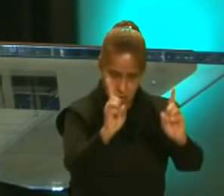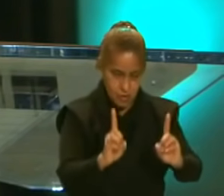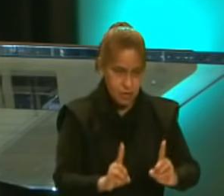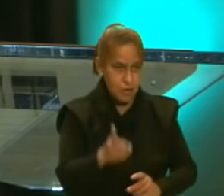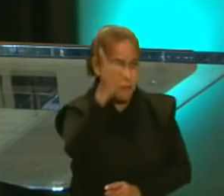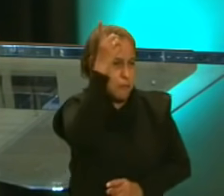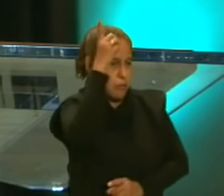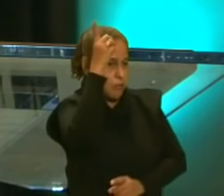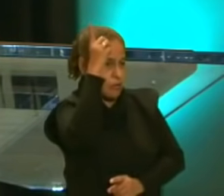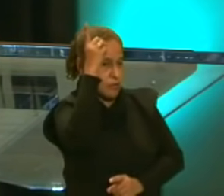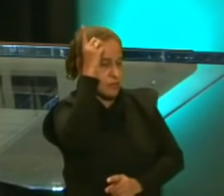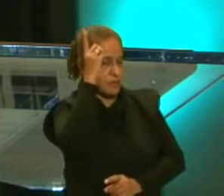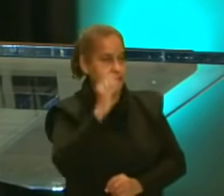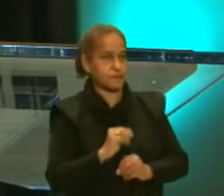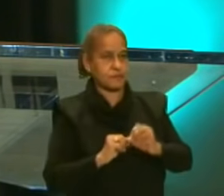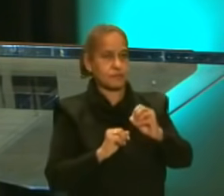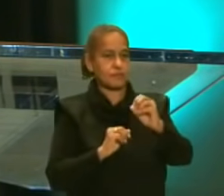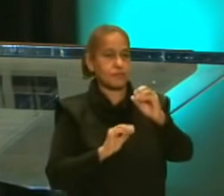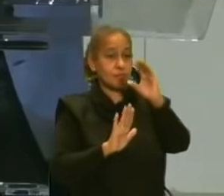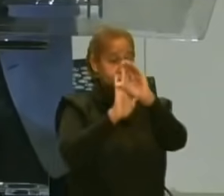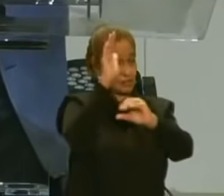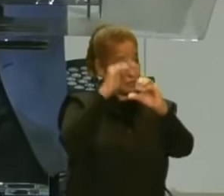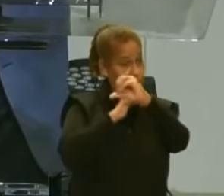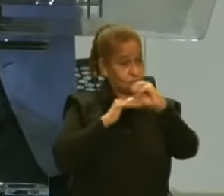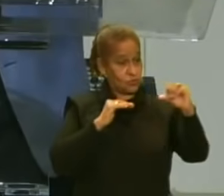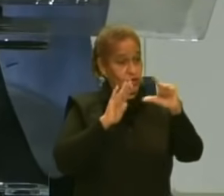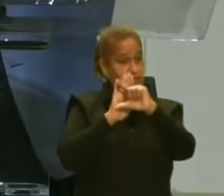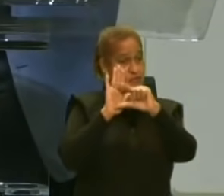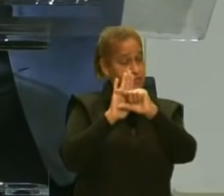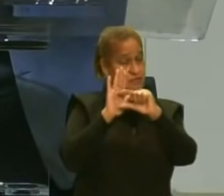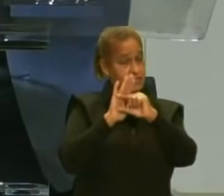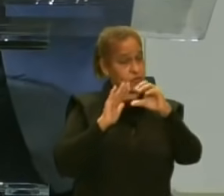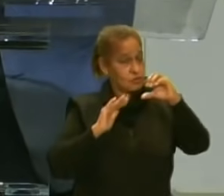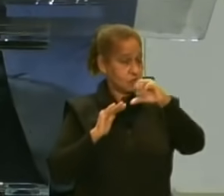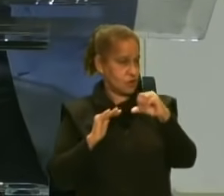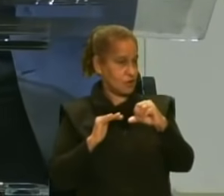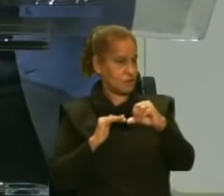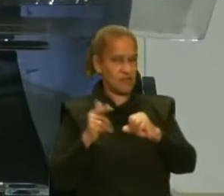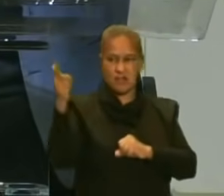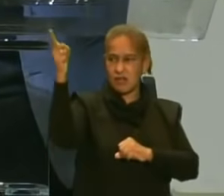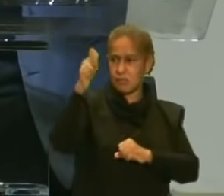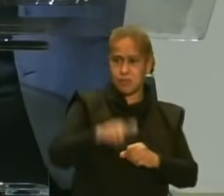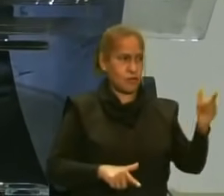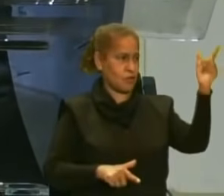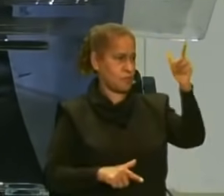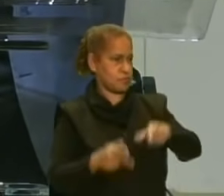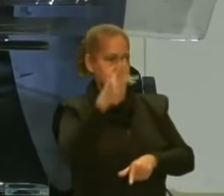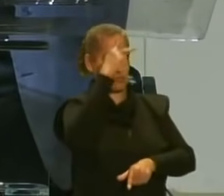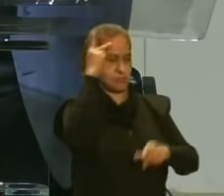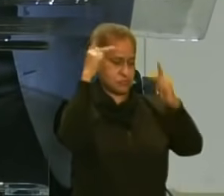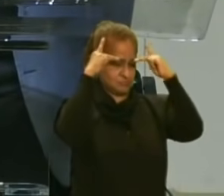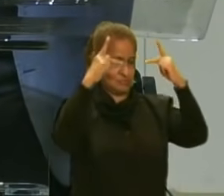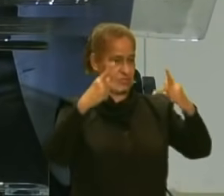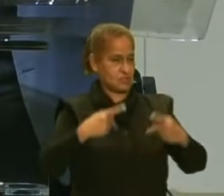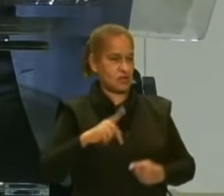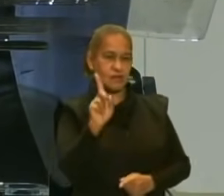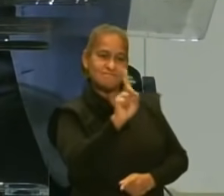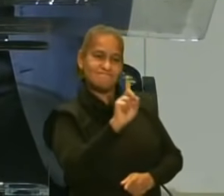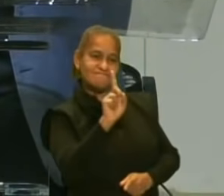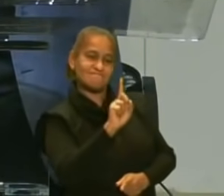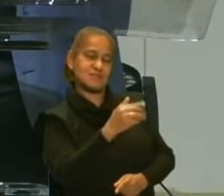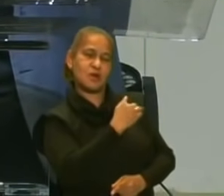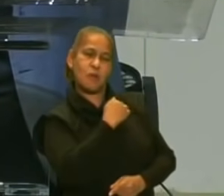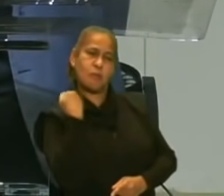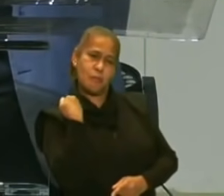do texto do capítulo 9 vai dizer assim: o restante da humanidade que não morreu por essas pragas